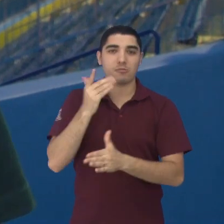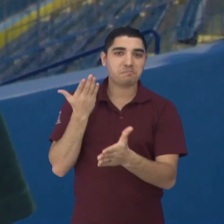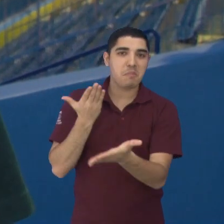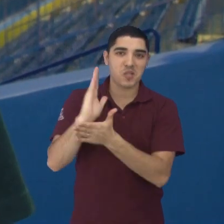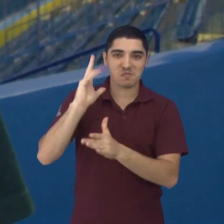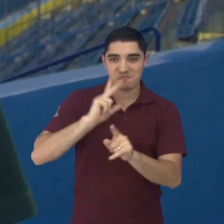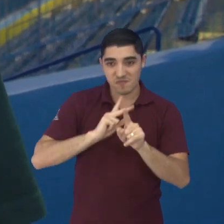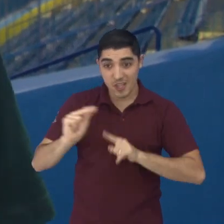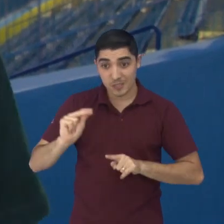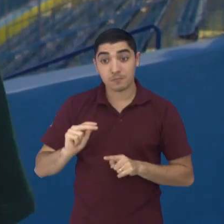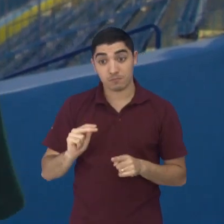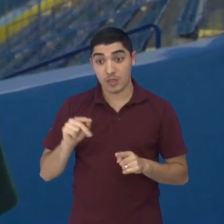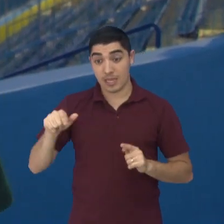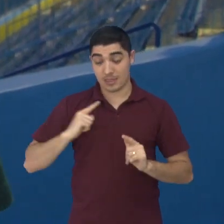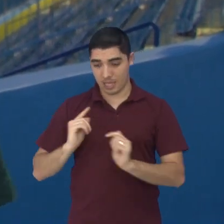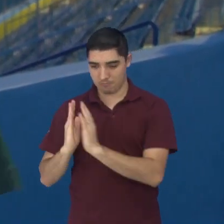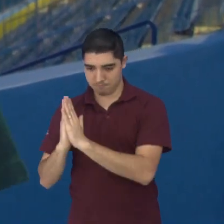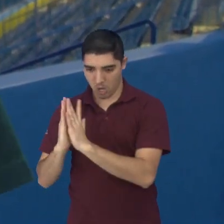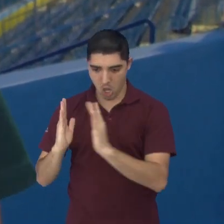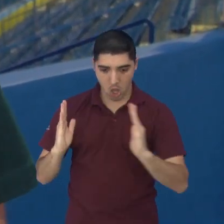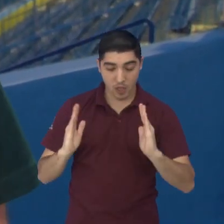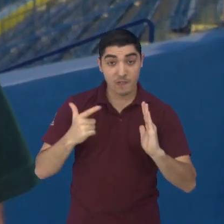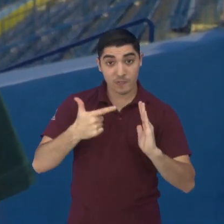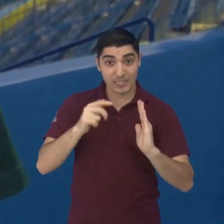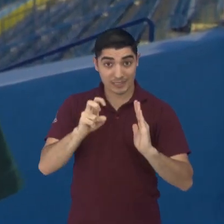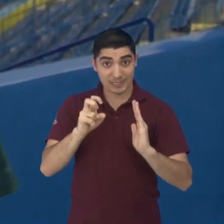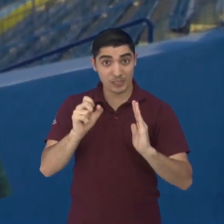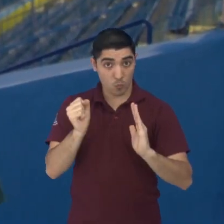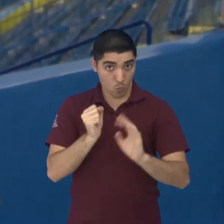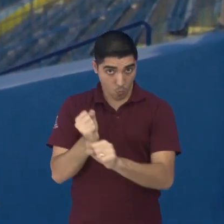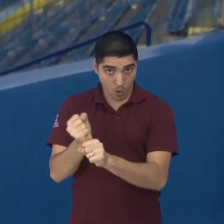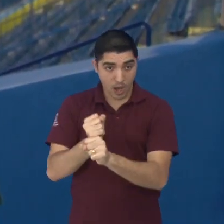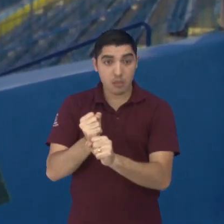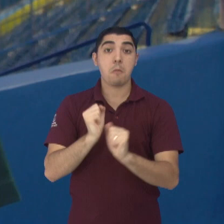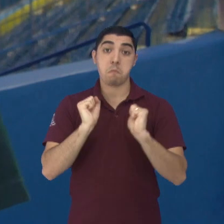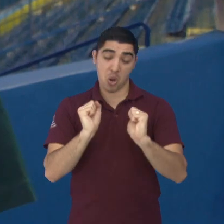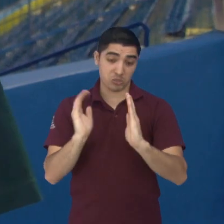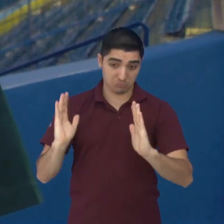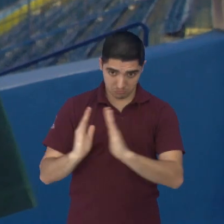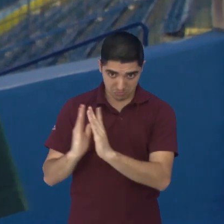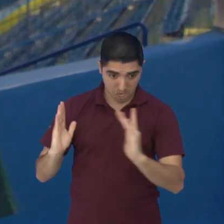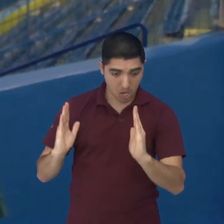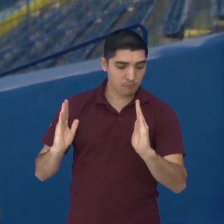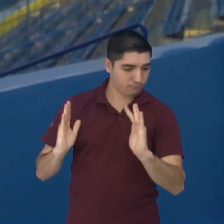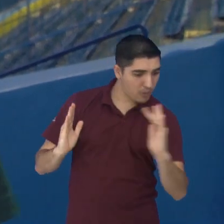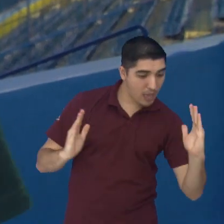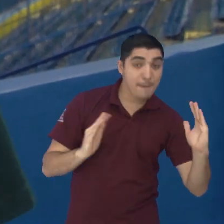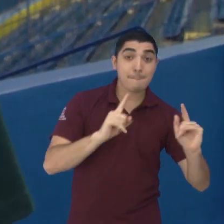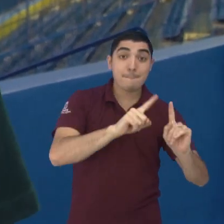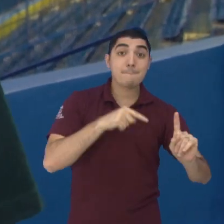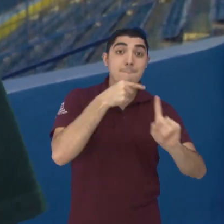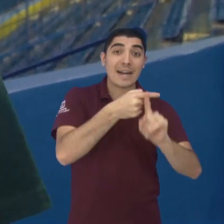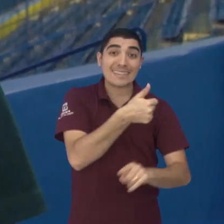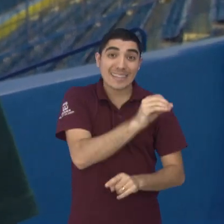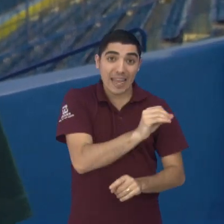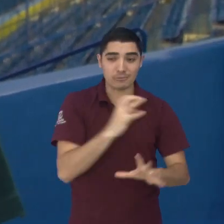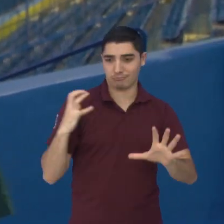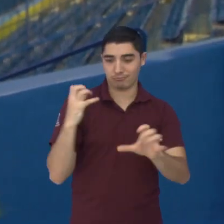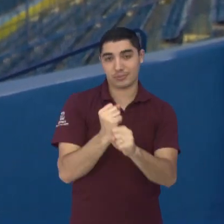Pereira. É, o prazo é de 25 anos, prorrogável por mais 10. O Grupo Oscar ofereceu um percentual